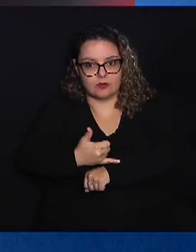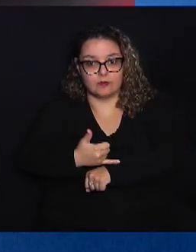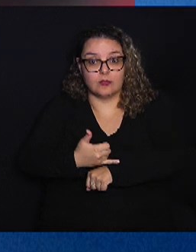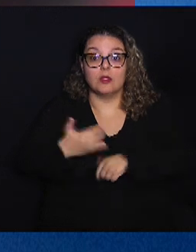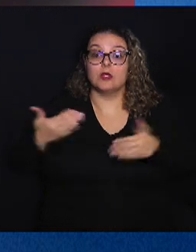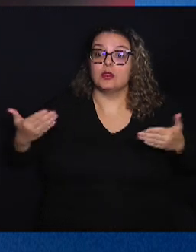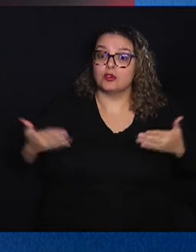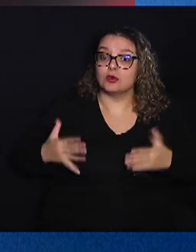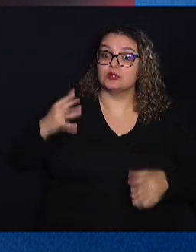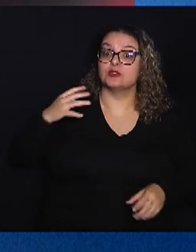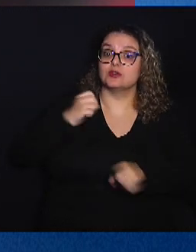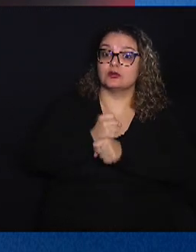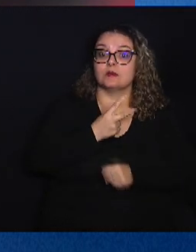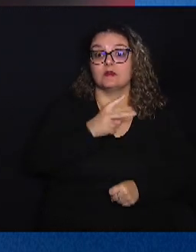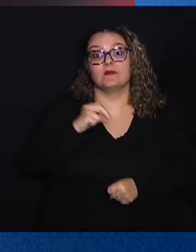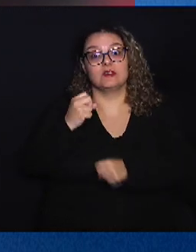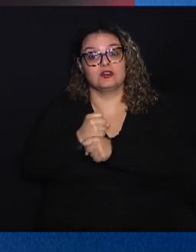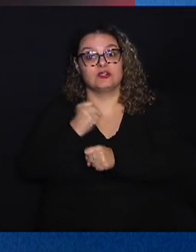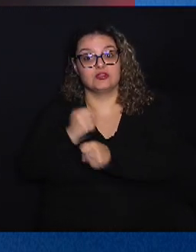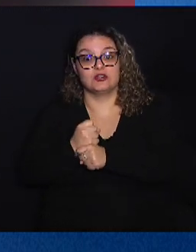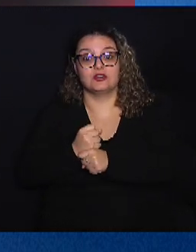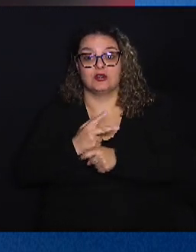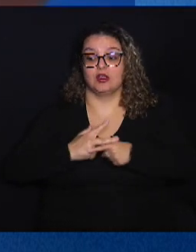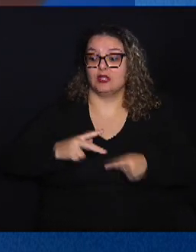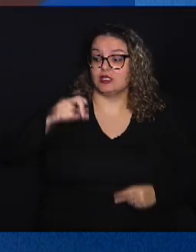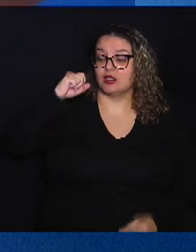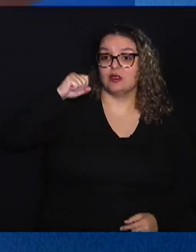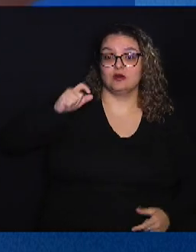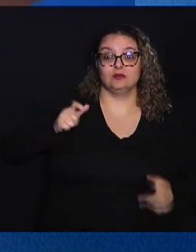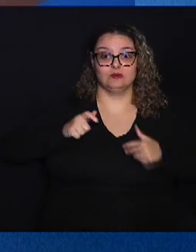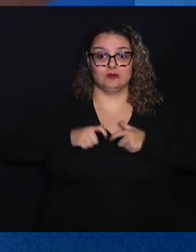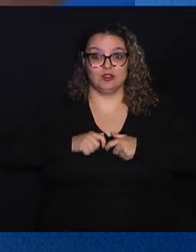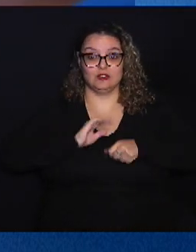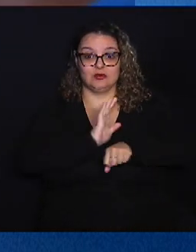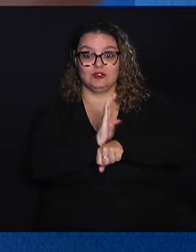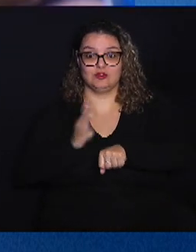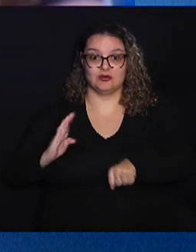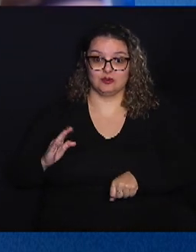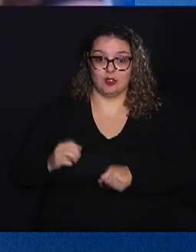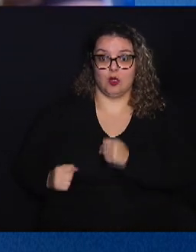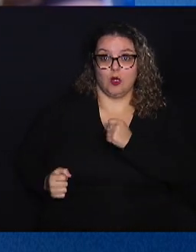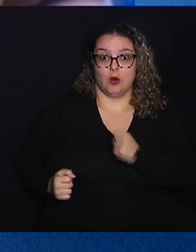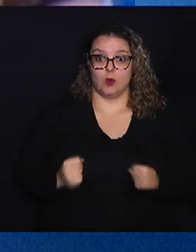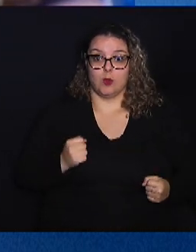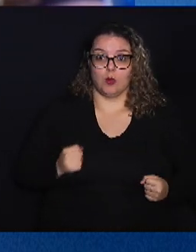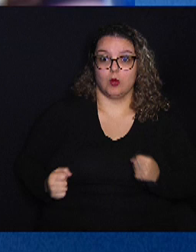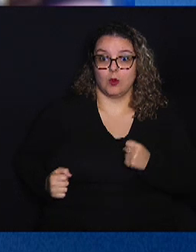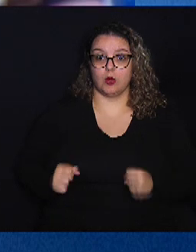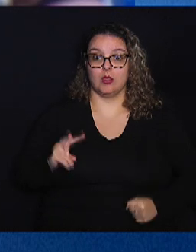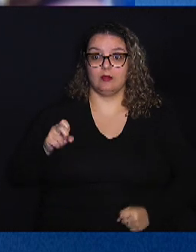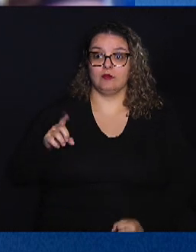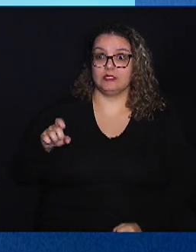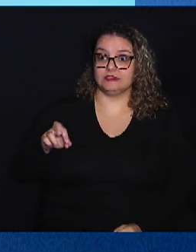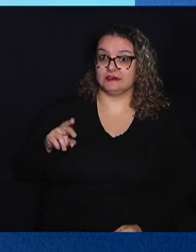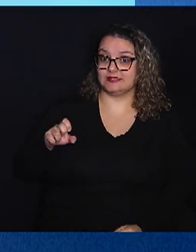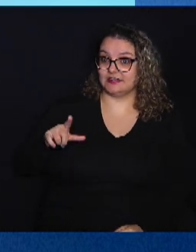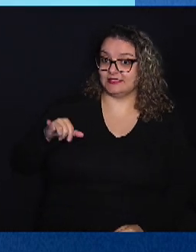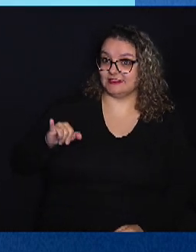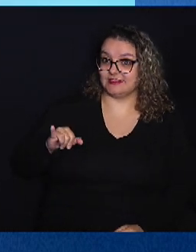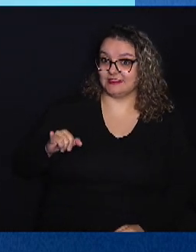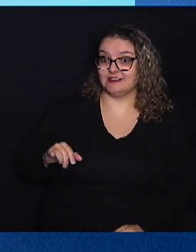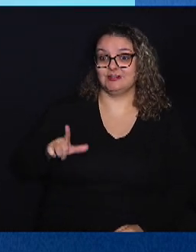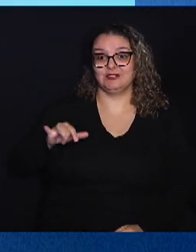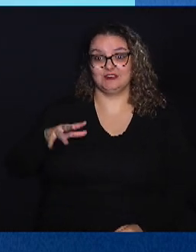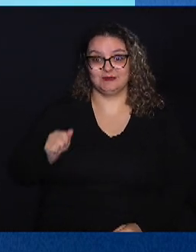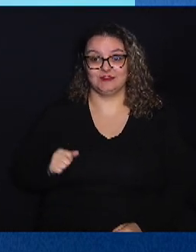hoje completa 20 anos da conquista da medalha de bronze do maratonista Vanderlei Cordeiro de Lima nos